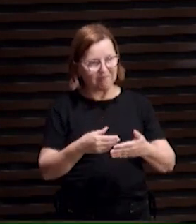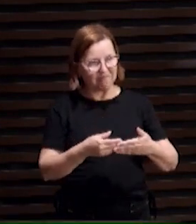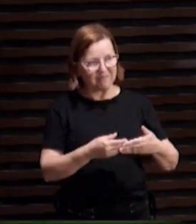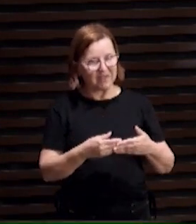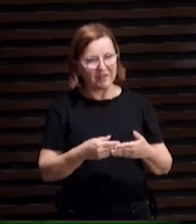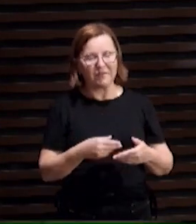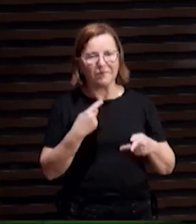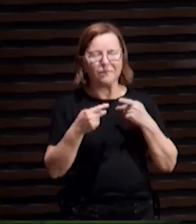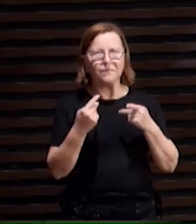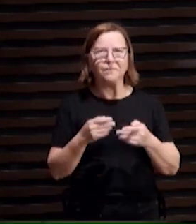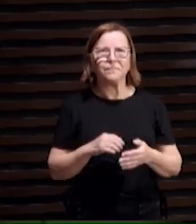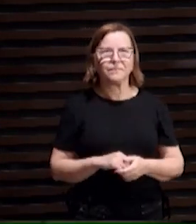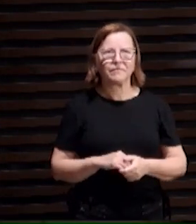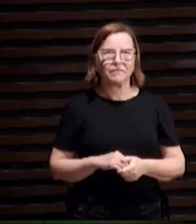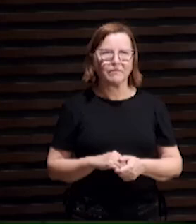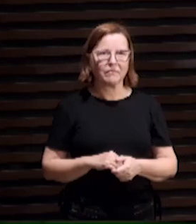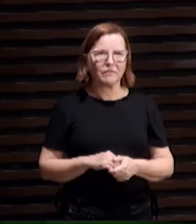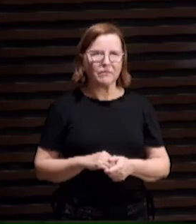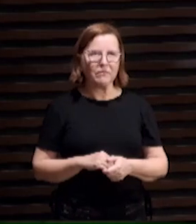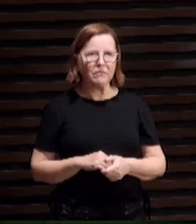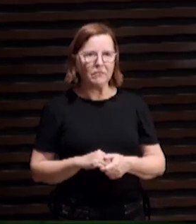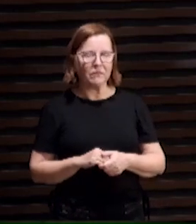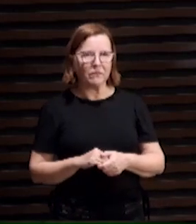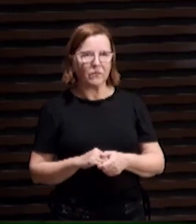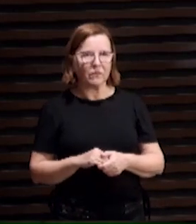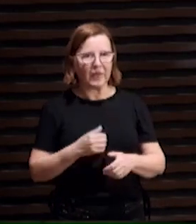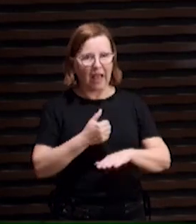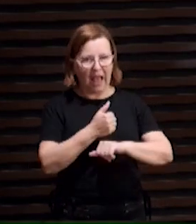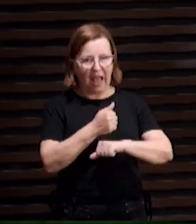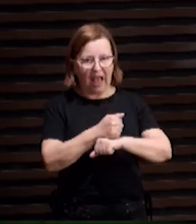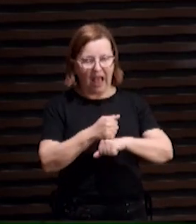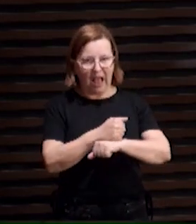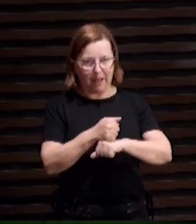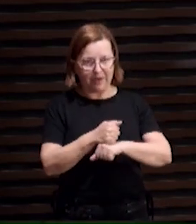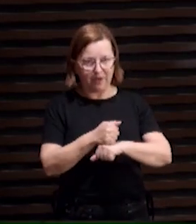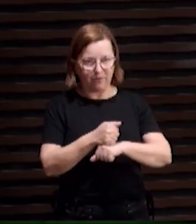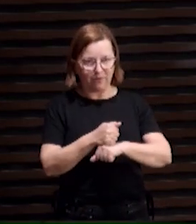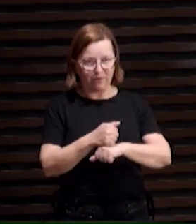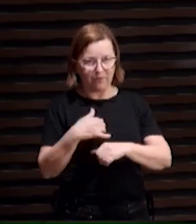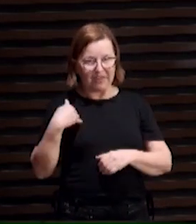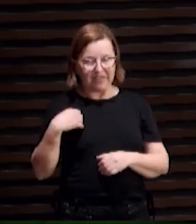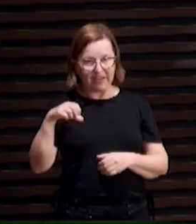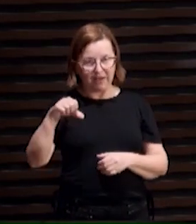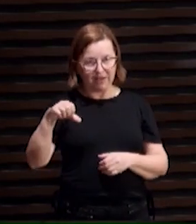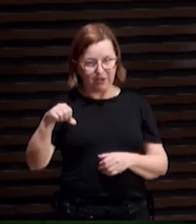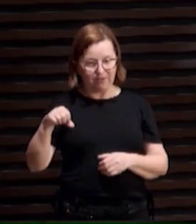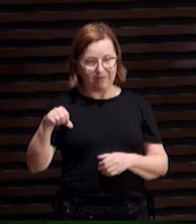Ele diz assim: quando atingiu Abrão a idade de 99 anos,